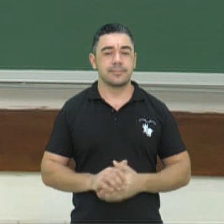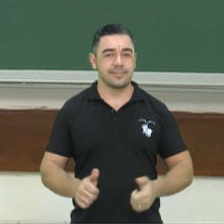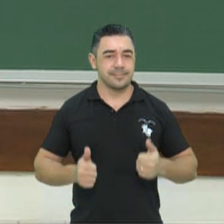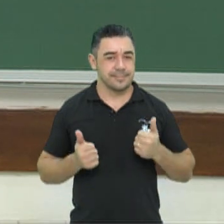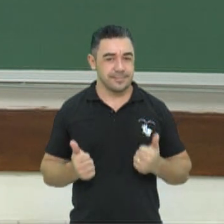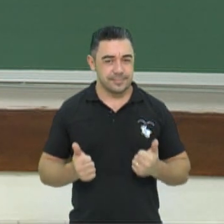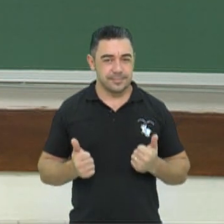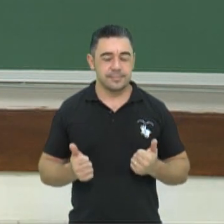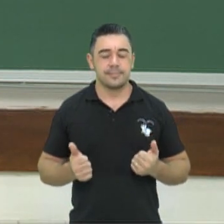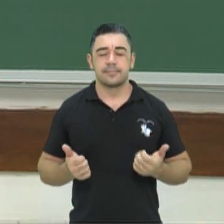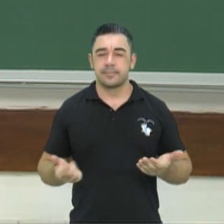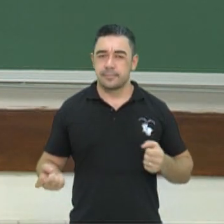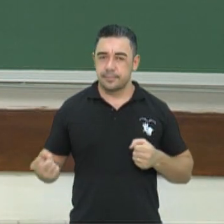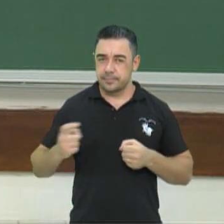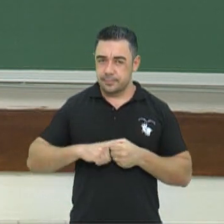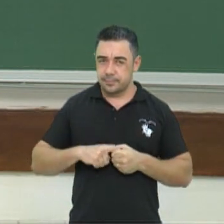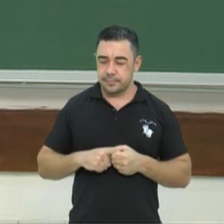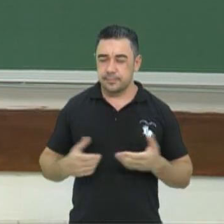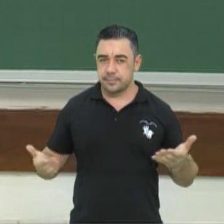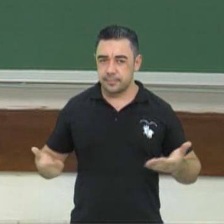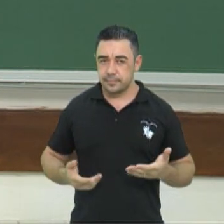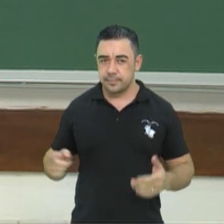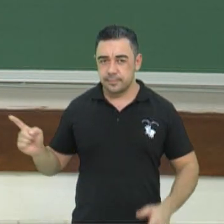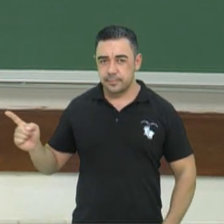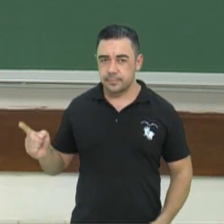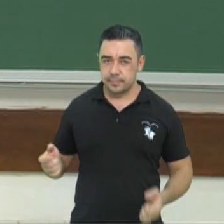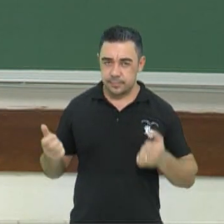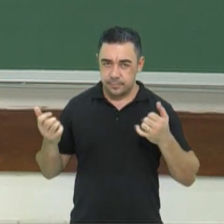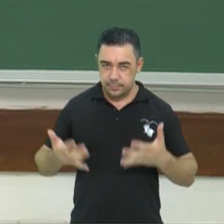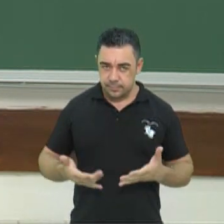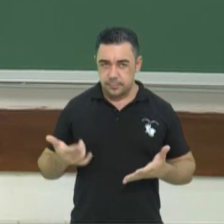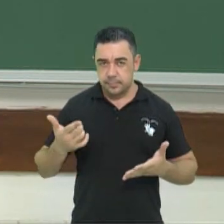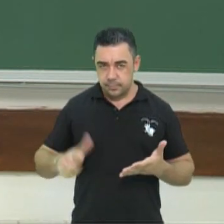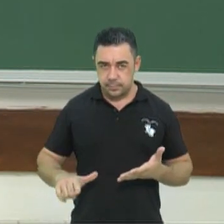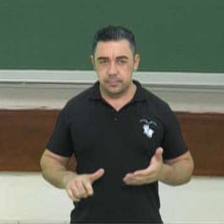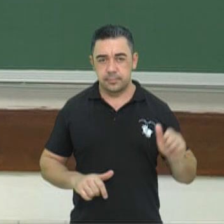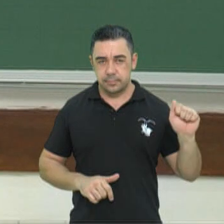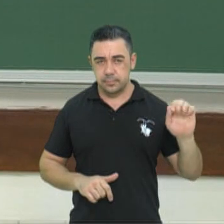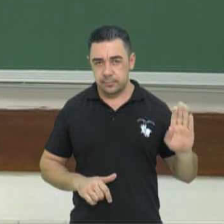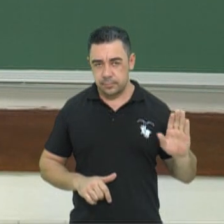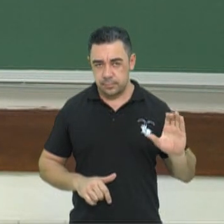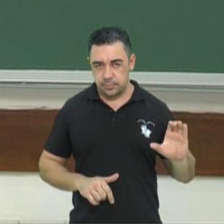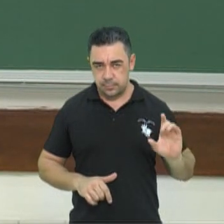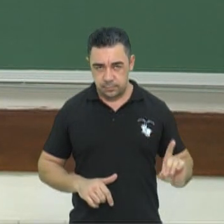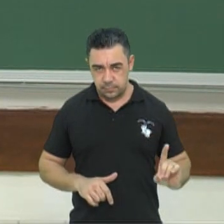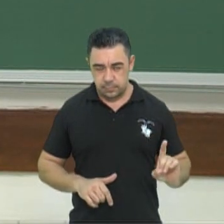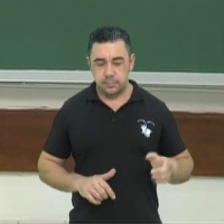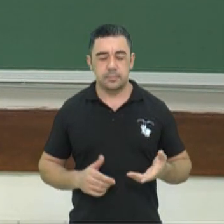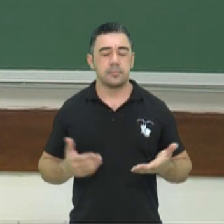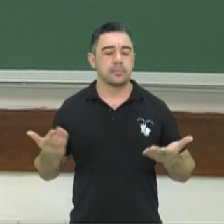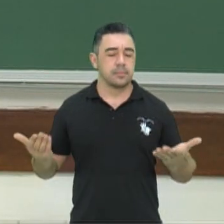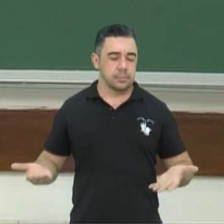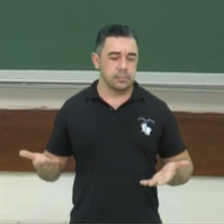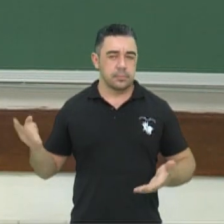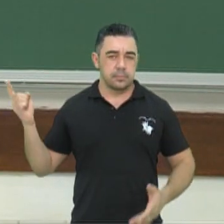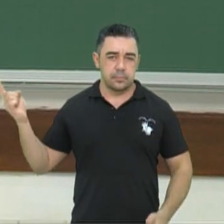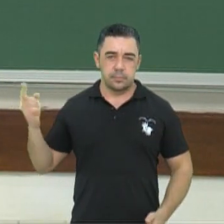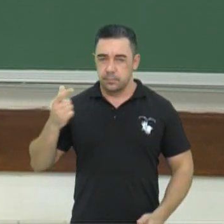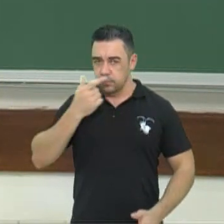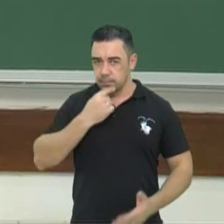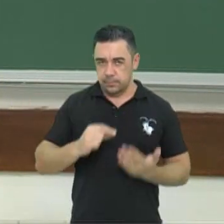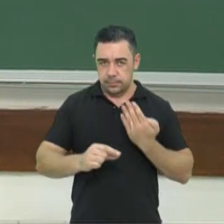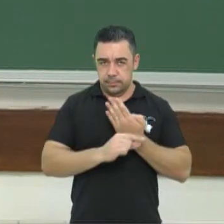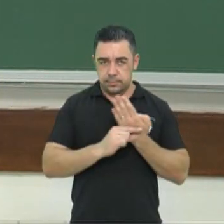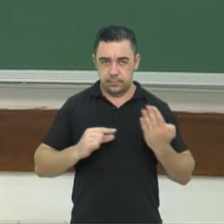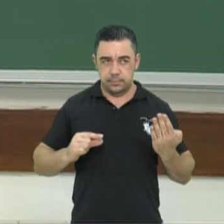Muito bem, pessoal. Então, voltando aqui, vamos falar um pouquinho de novo sobre as alternativas. Então, sobre o trabalho